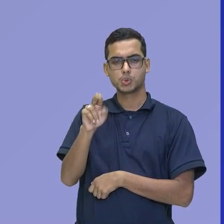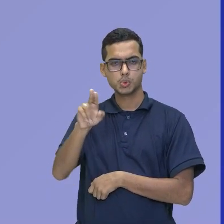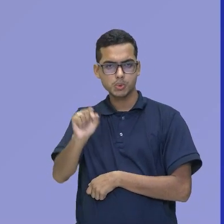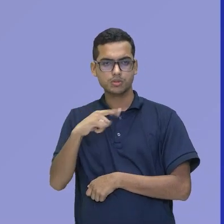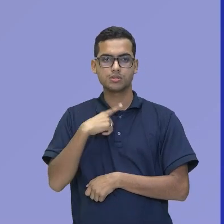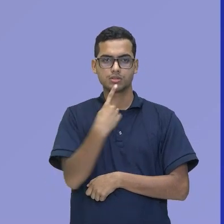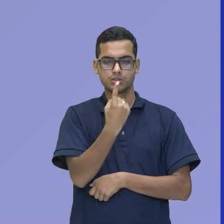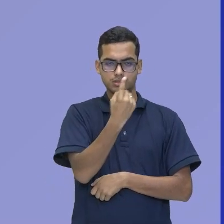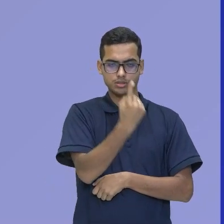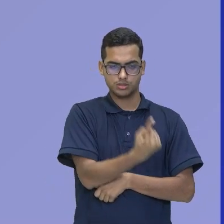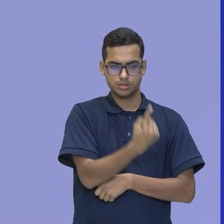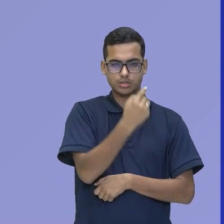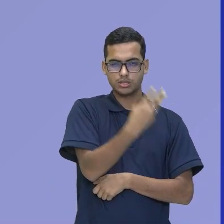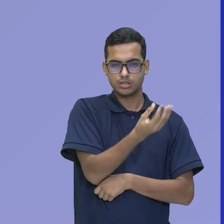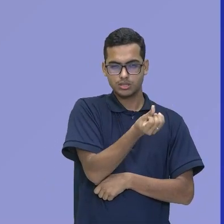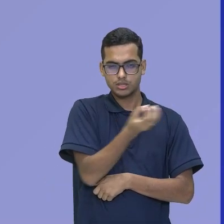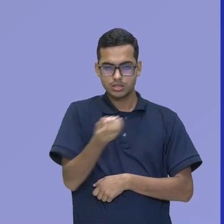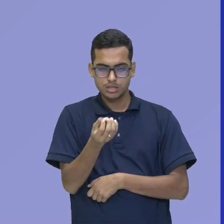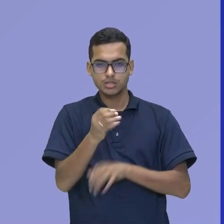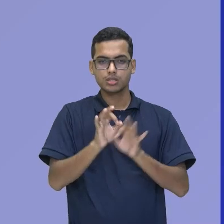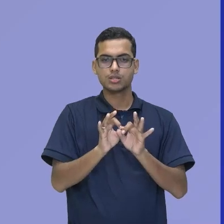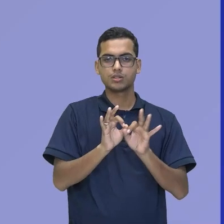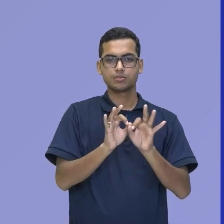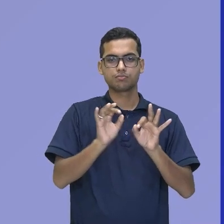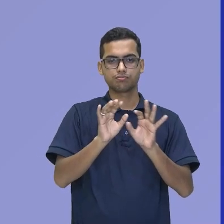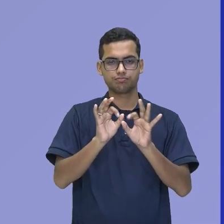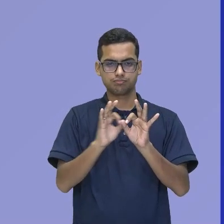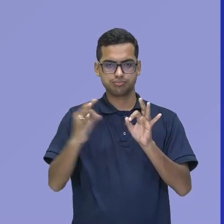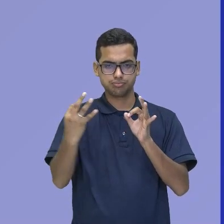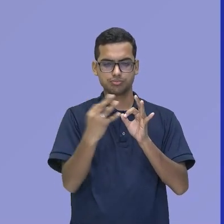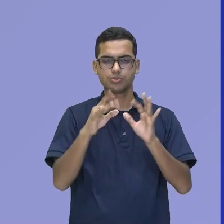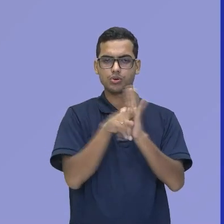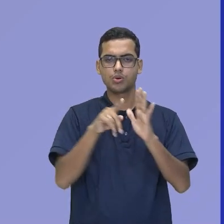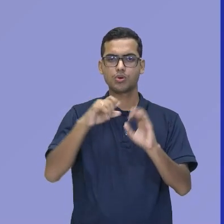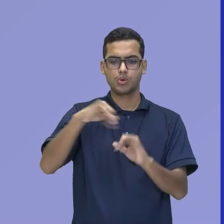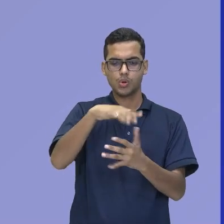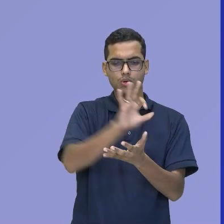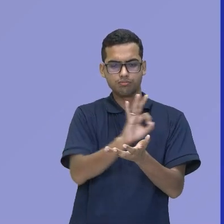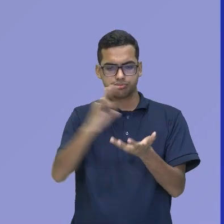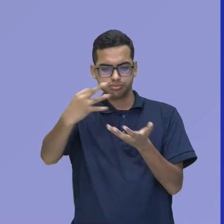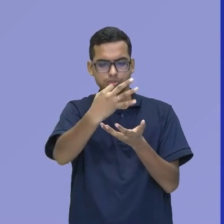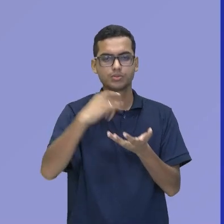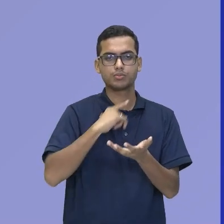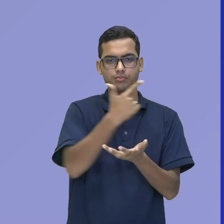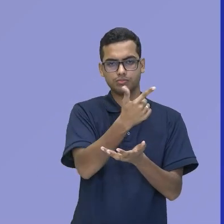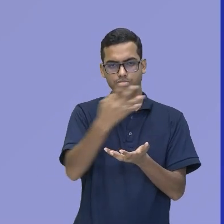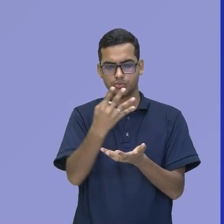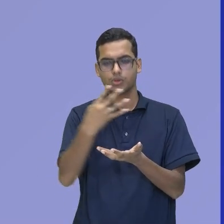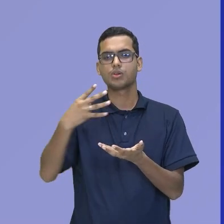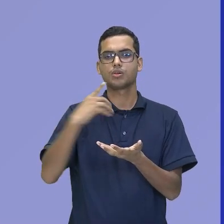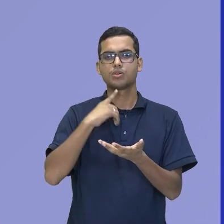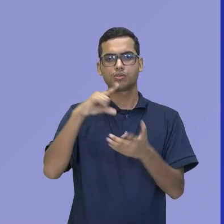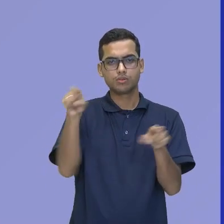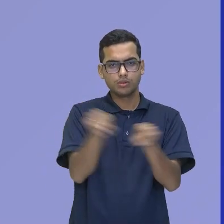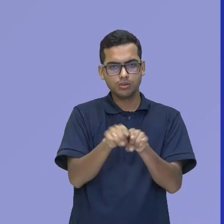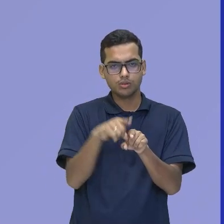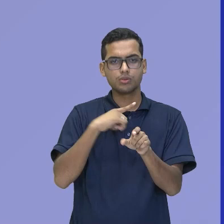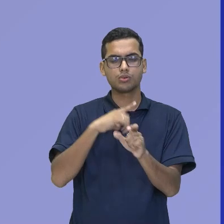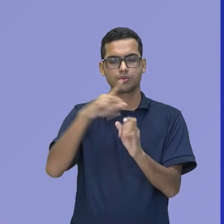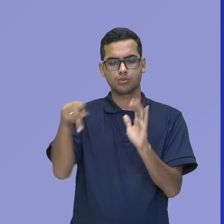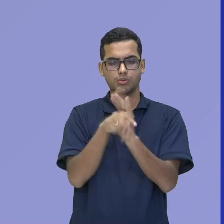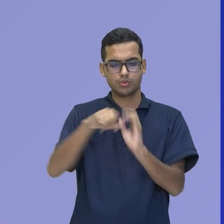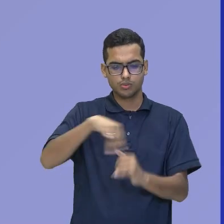360 graus por 24. O meridiano de Greenwich é usado como referência para calcular as horas.